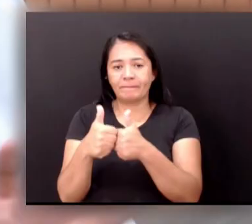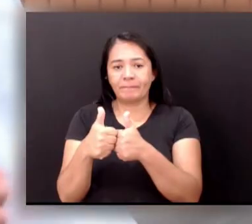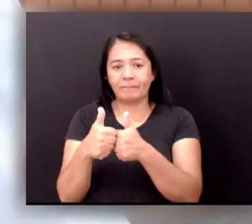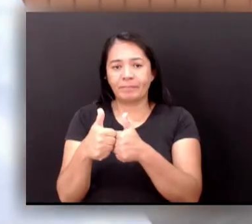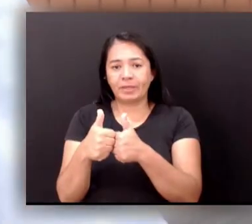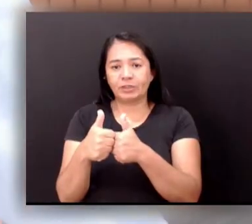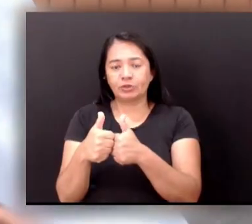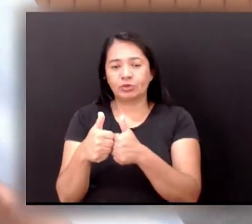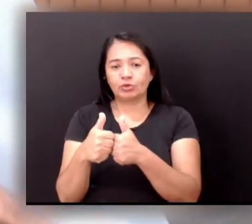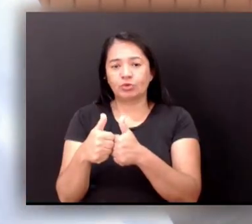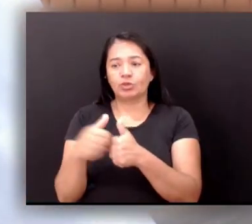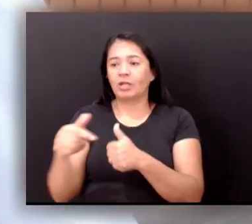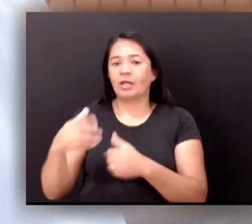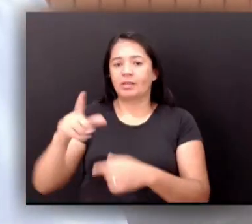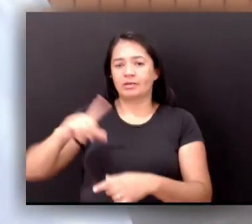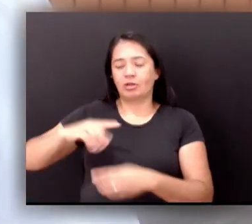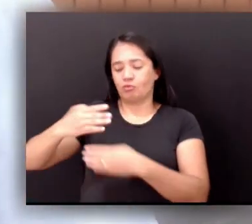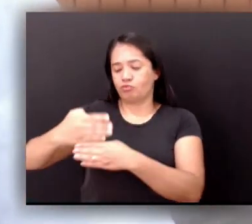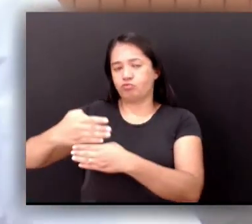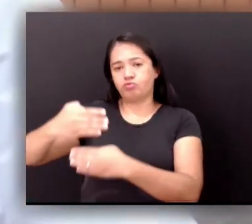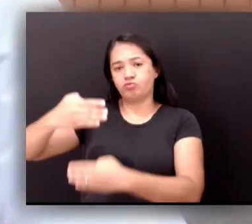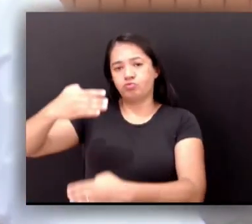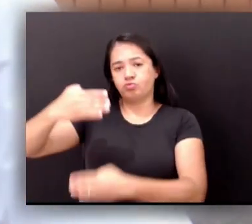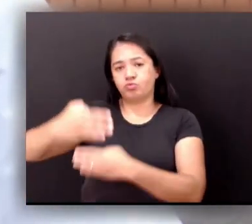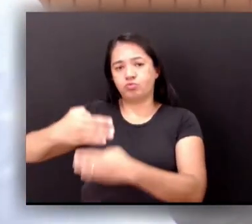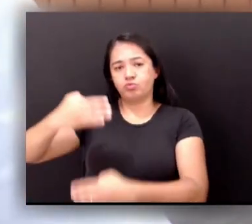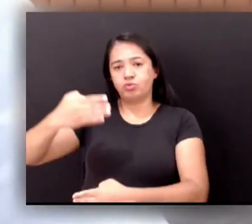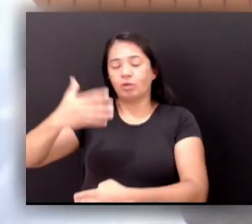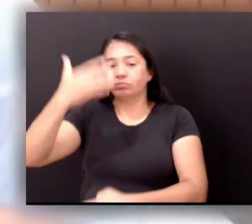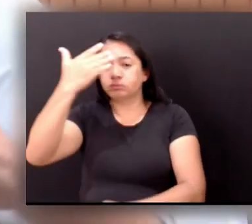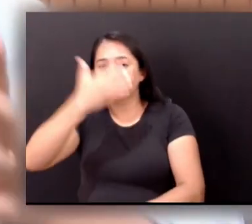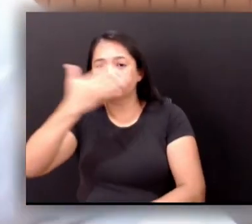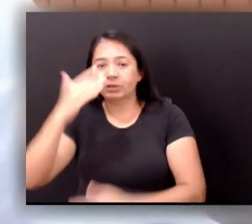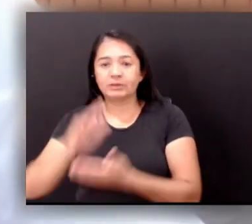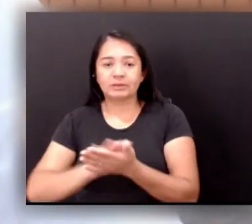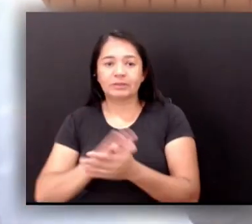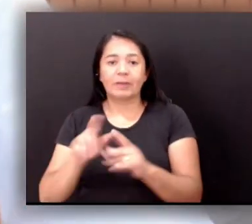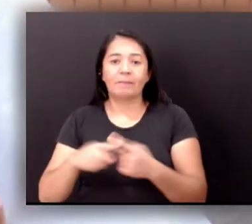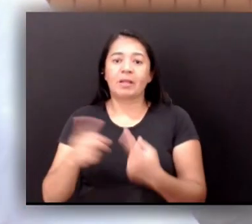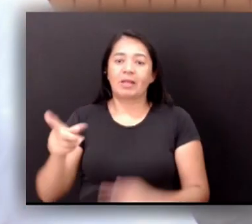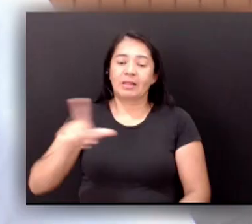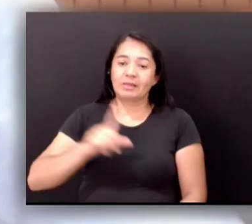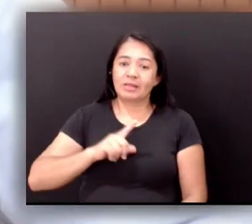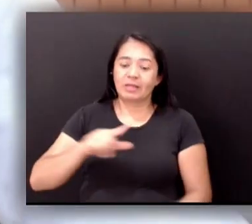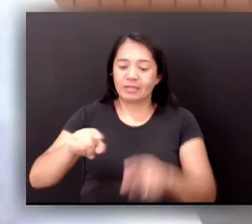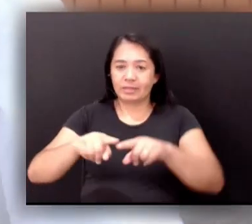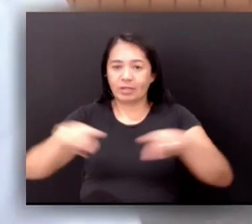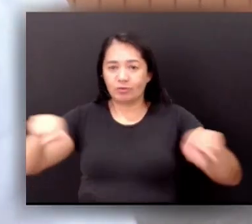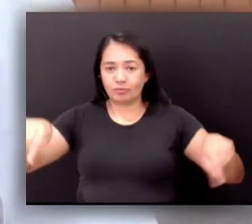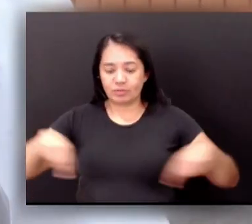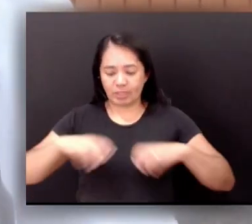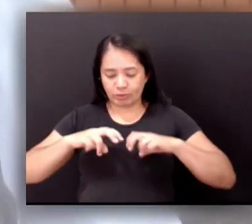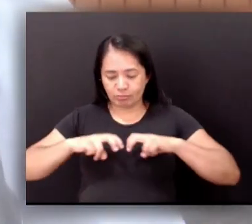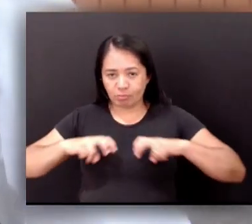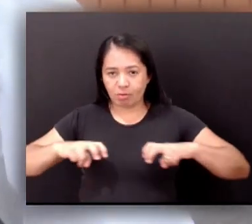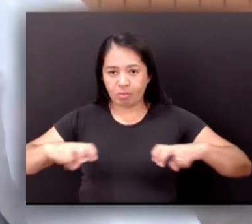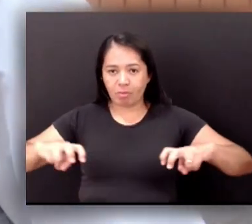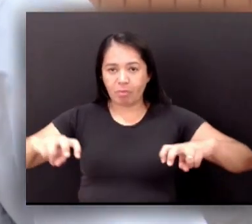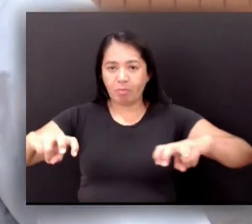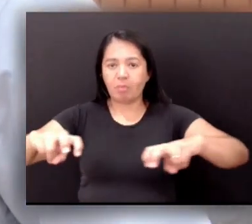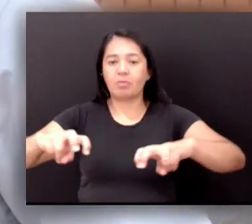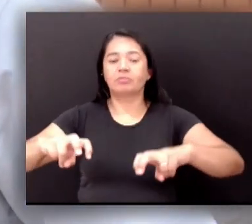muro hoje que acaba não dando visibilidade, mas lá nós temos um estádio, arquibancada no entorno do estádio, mas nós